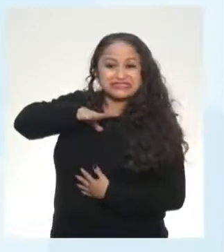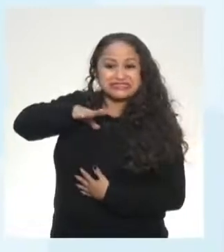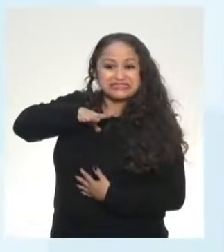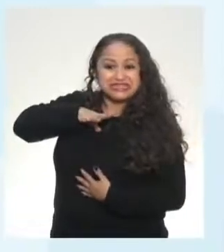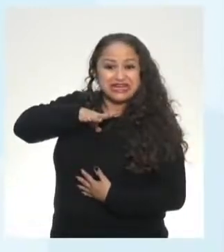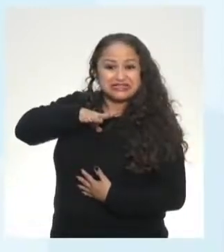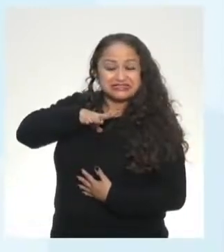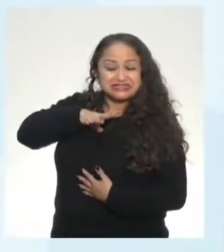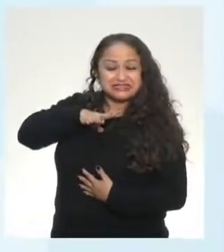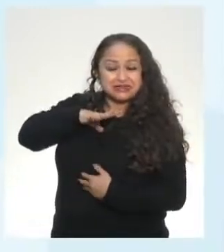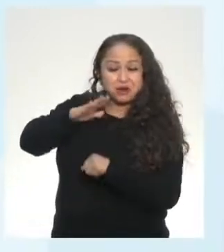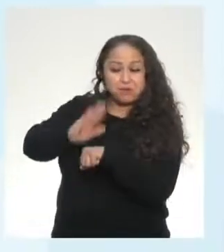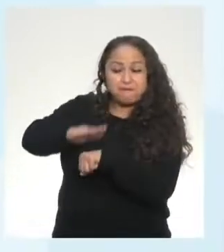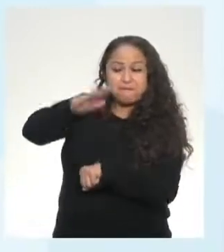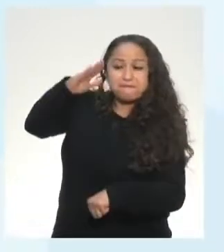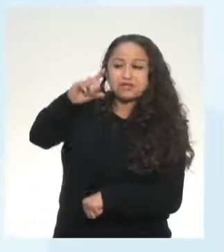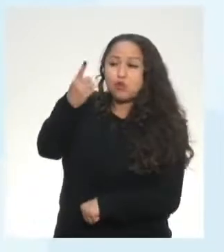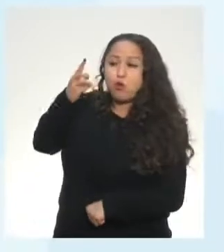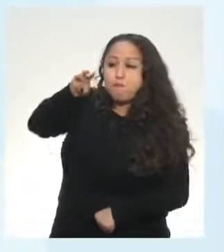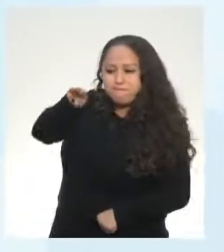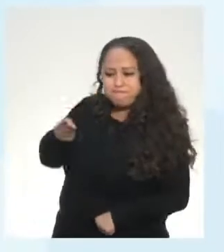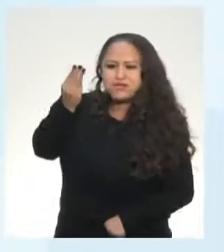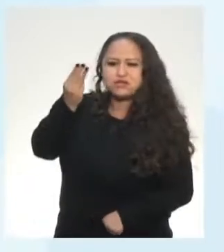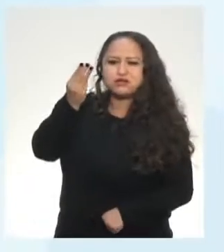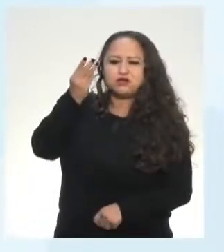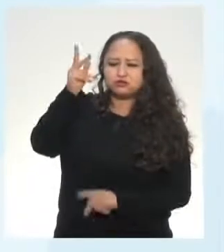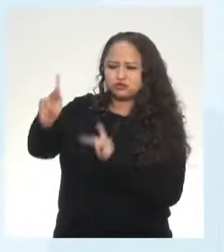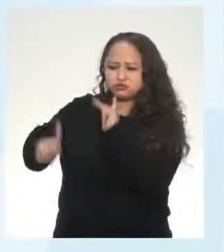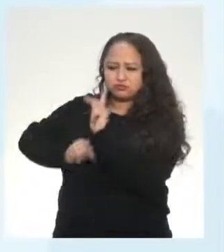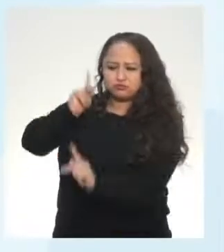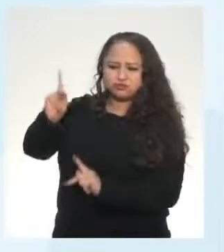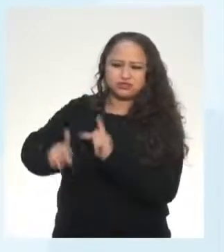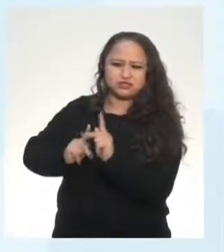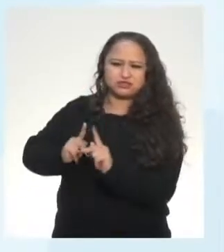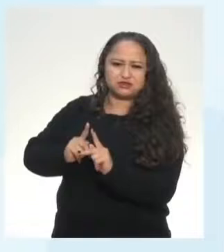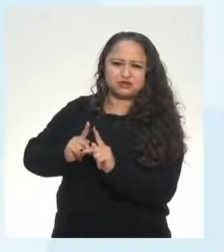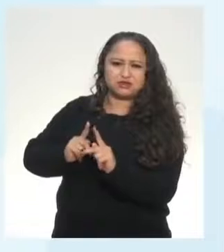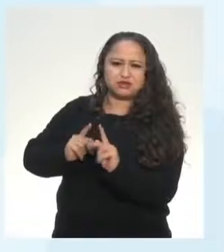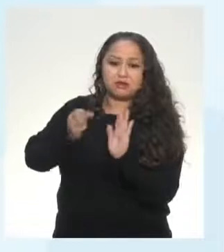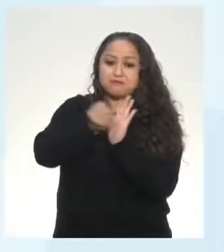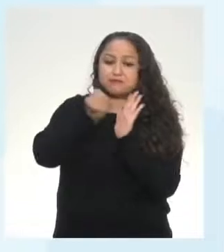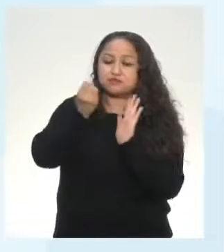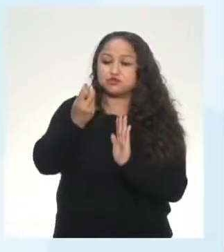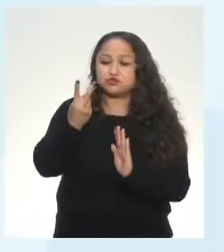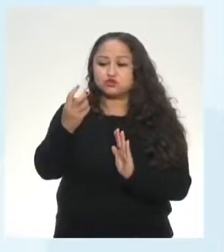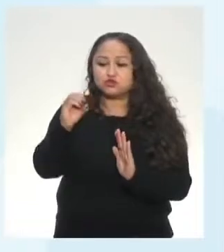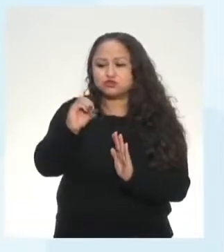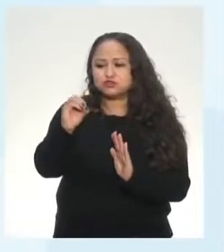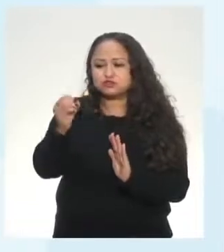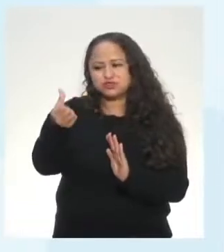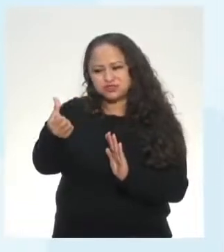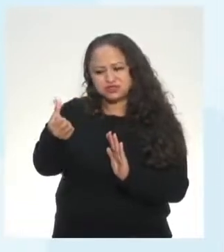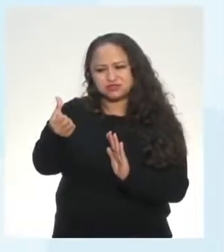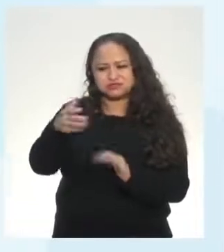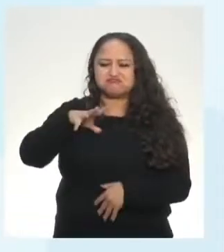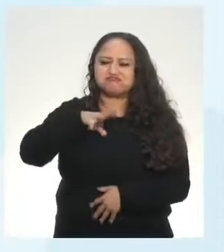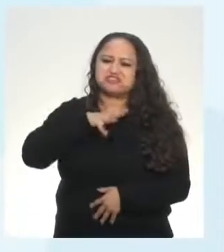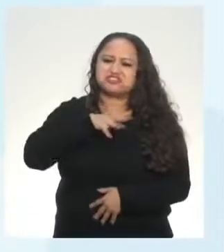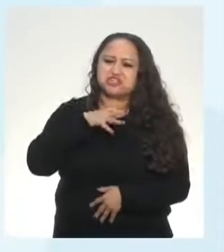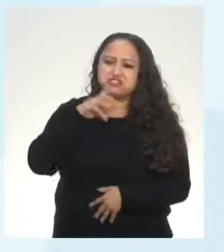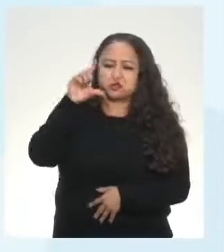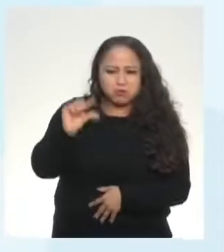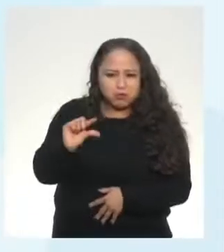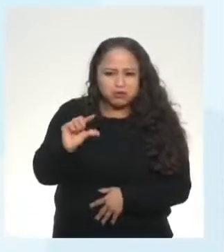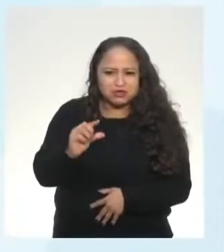que têm mais de 1 milhão de habitantes, dados de 2006. Então, não são poucas as cidades. A gente vê aí